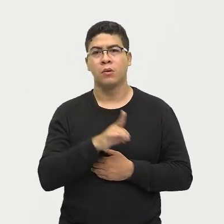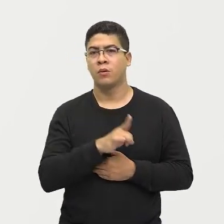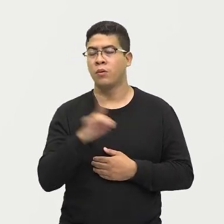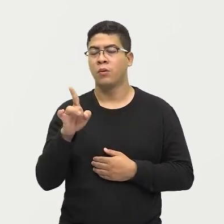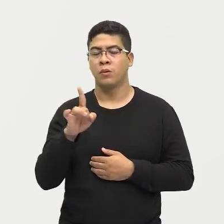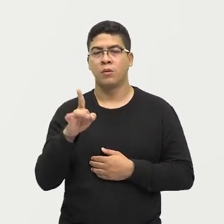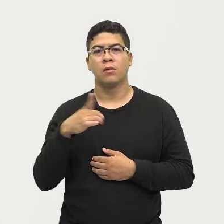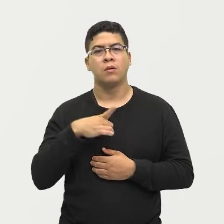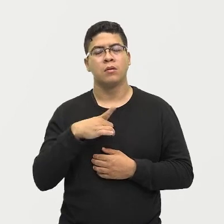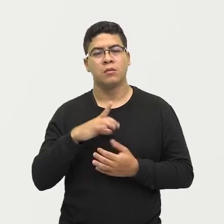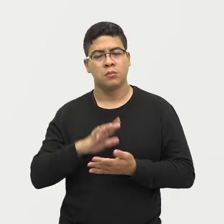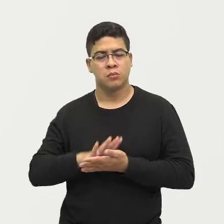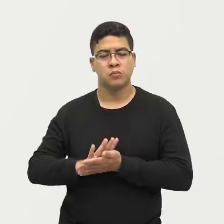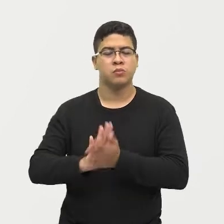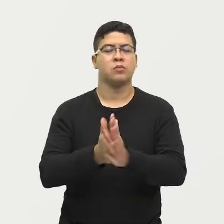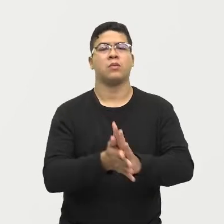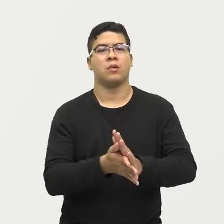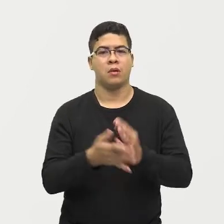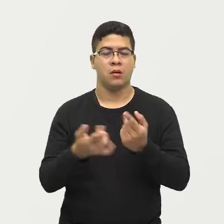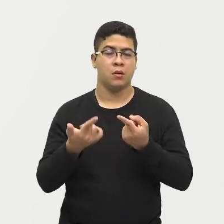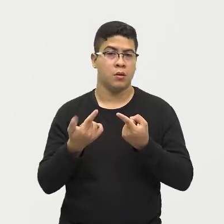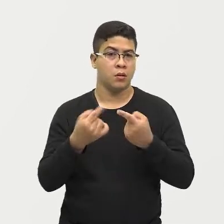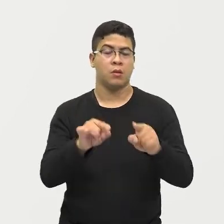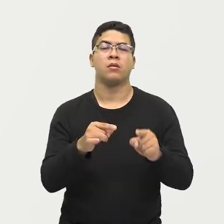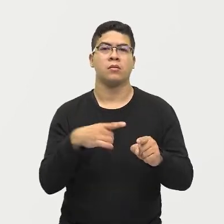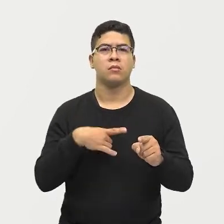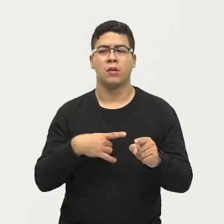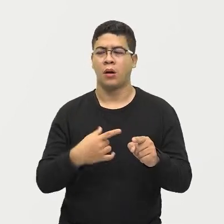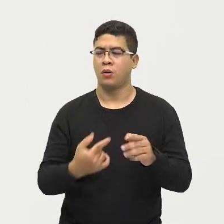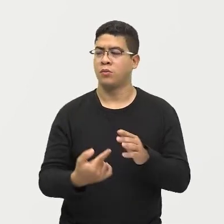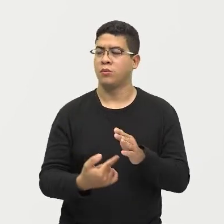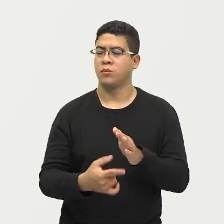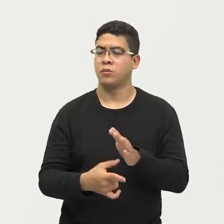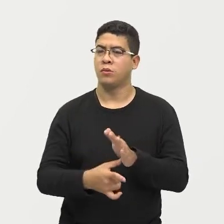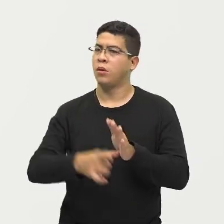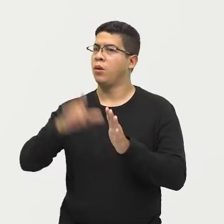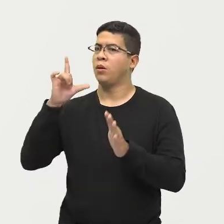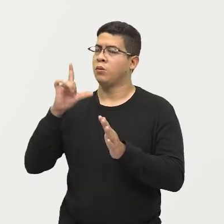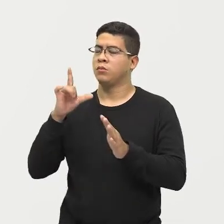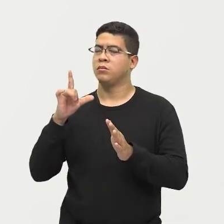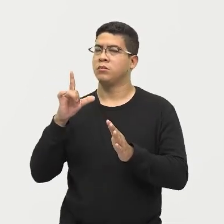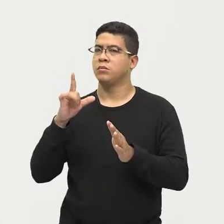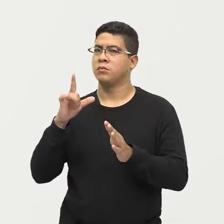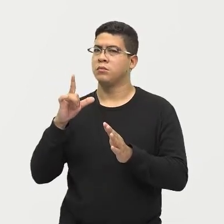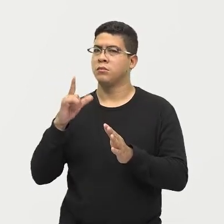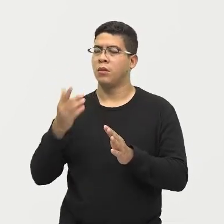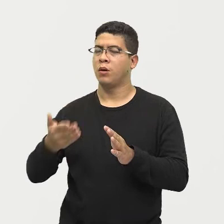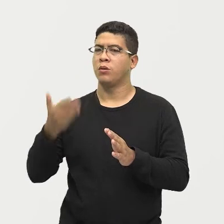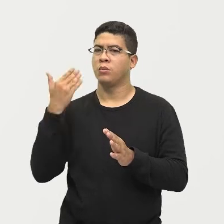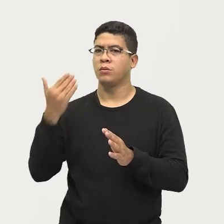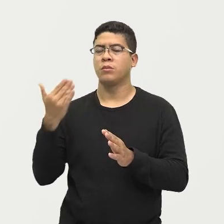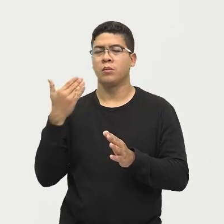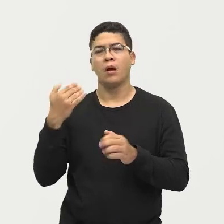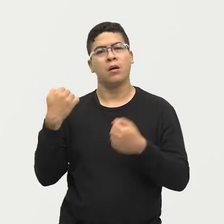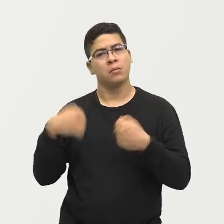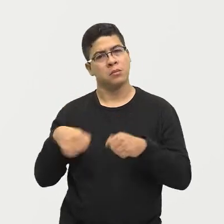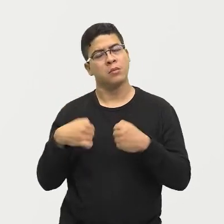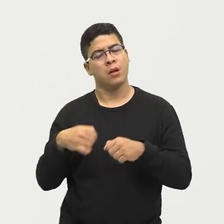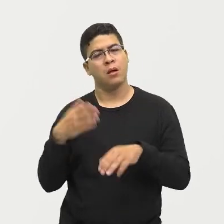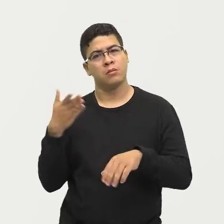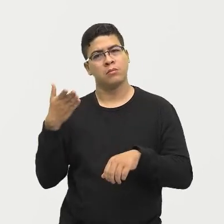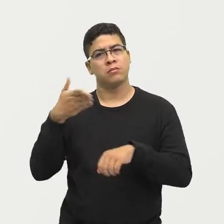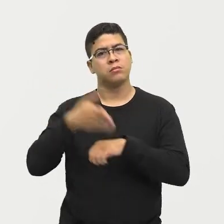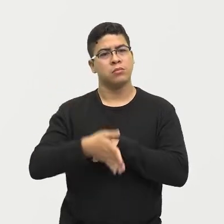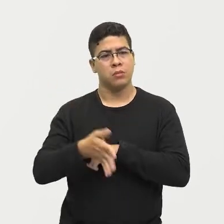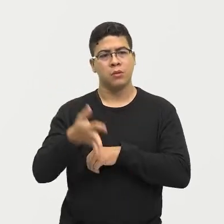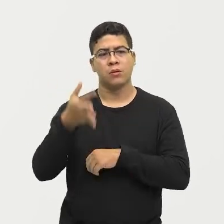e defendia que o passado deveria ser revisitado. Olha só, o passado deveria ser revisitado e